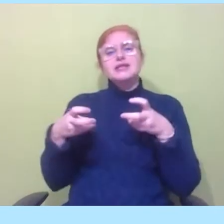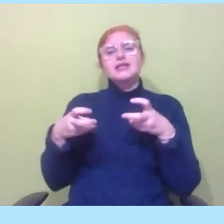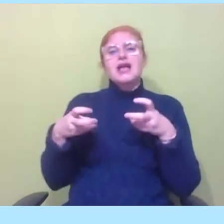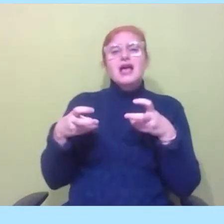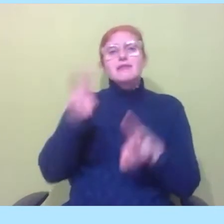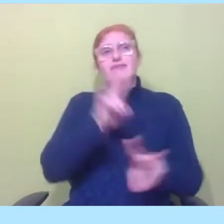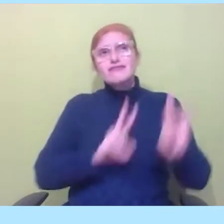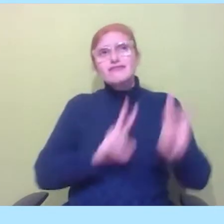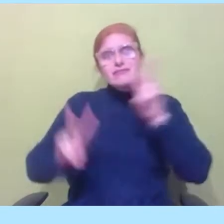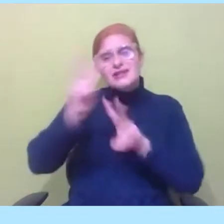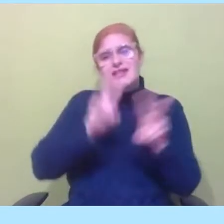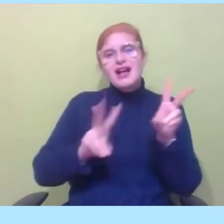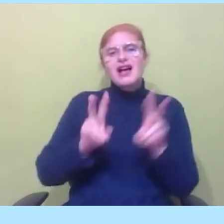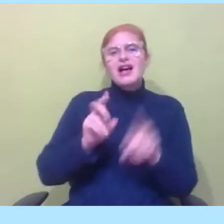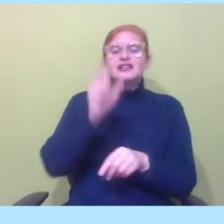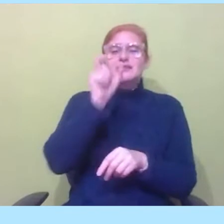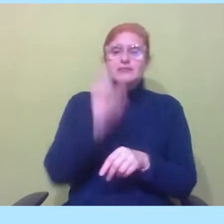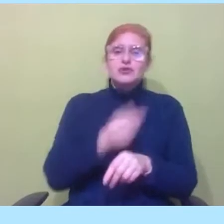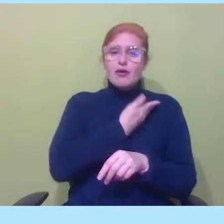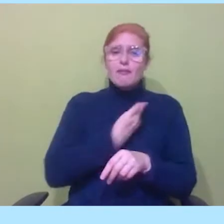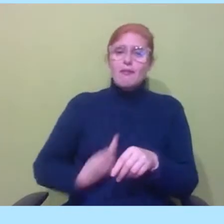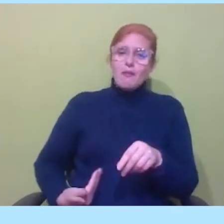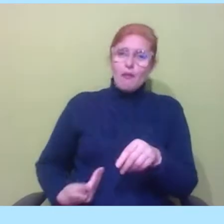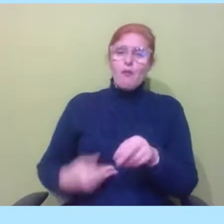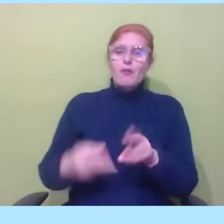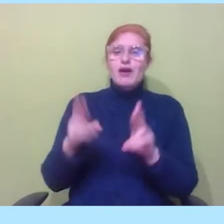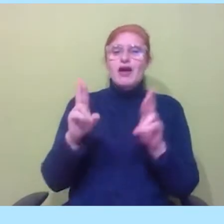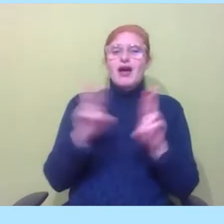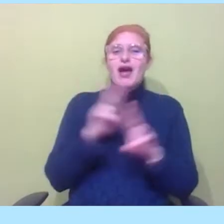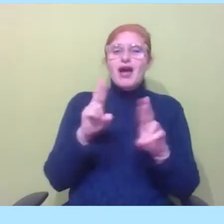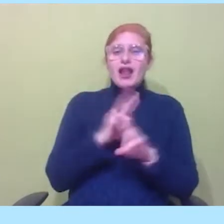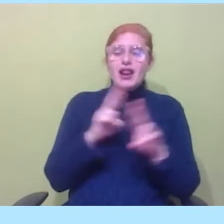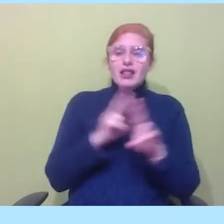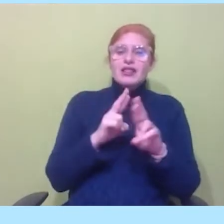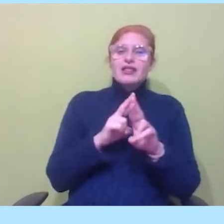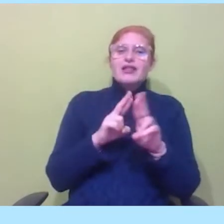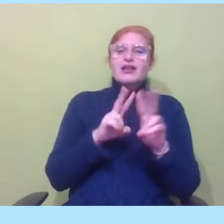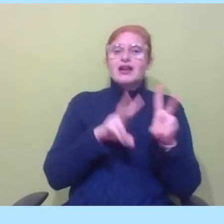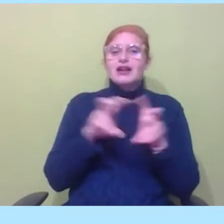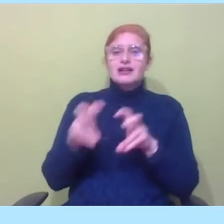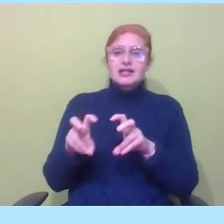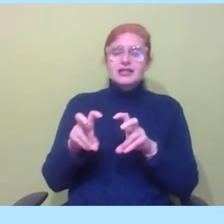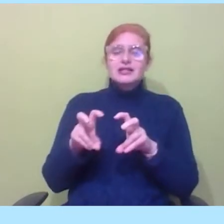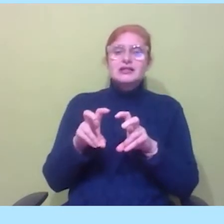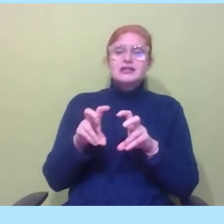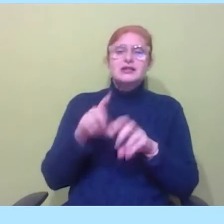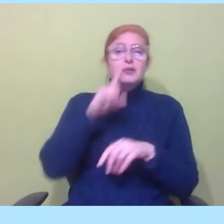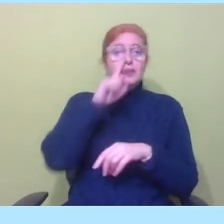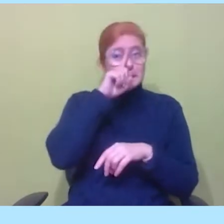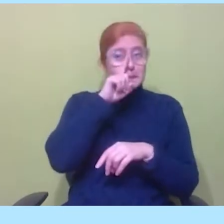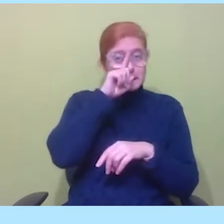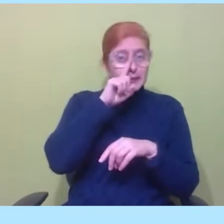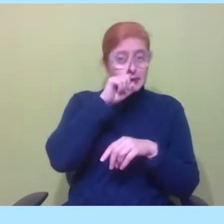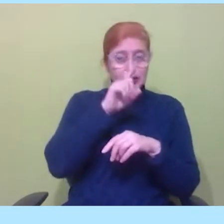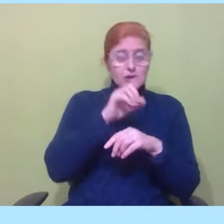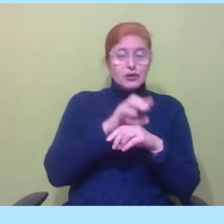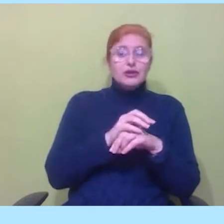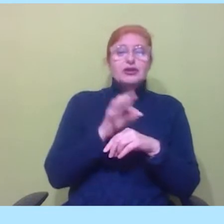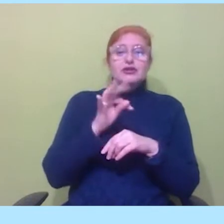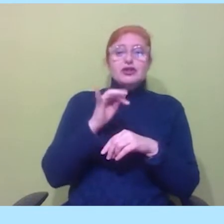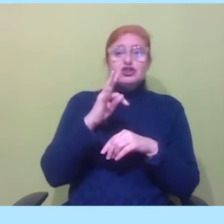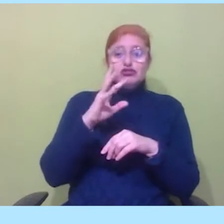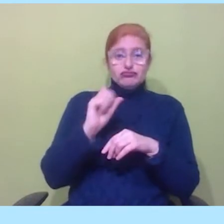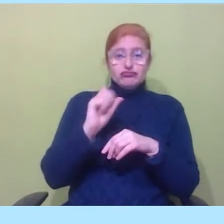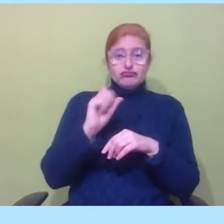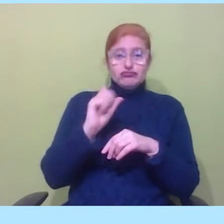pessoa pública em relação a essa questão também dos riscos. A Tica compartilhou um pouco com a gente a